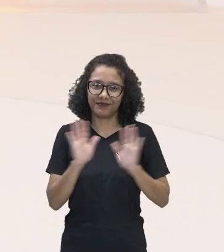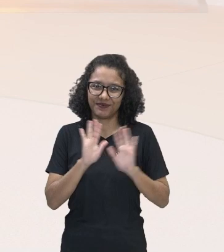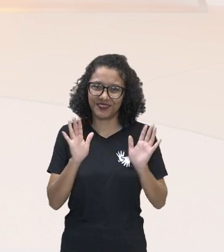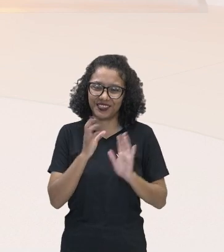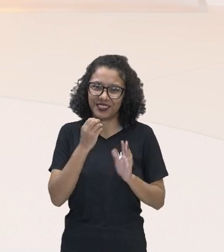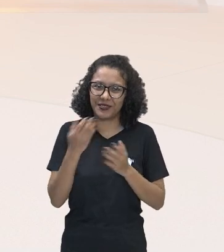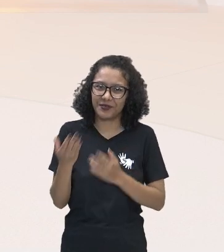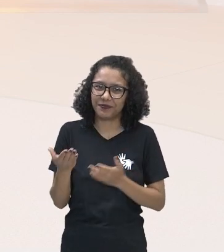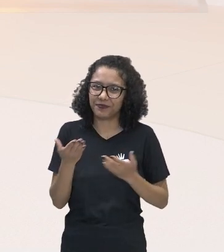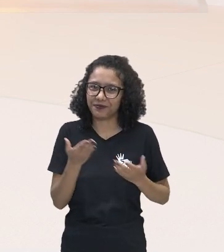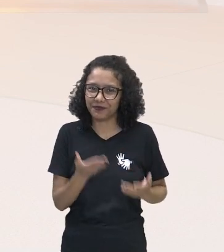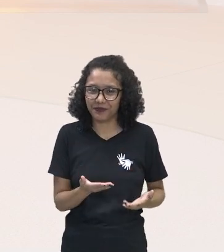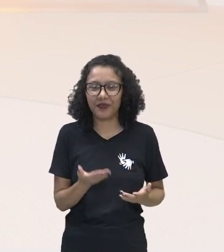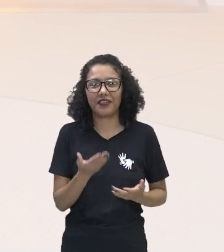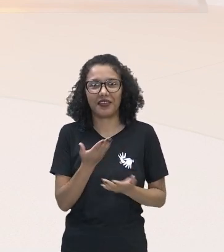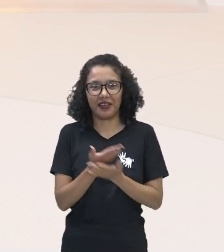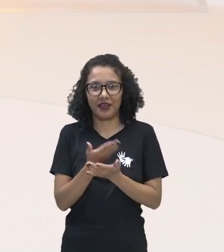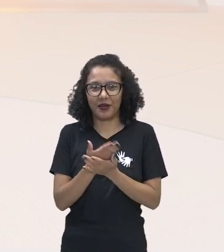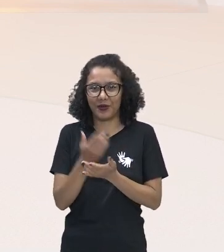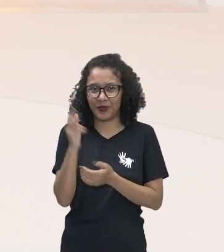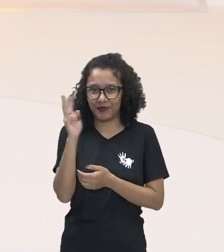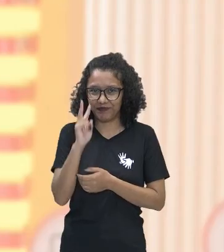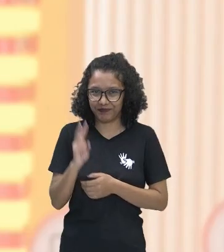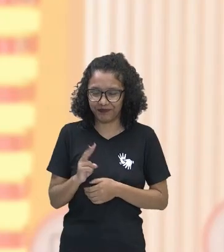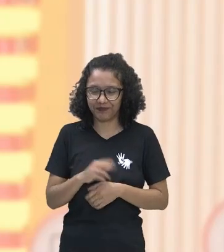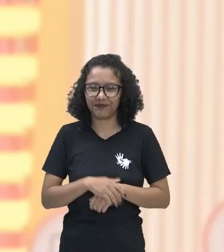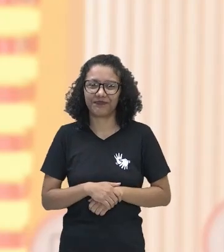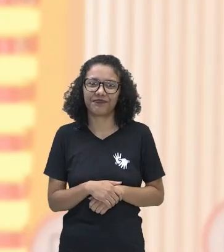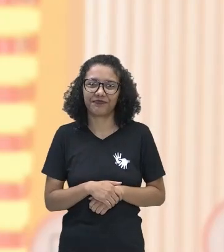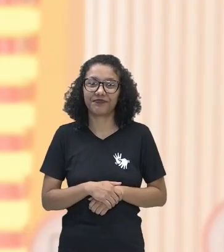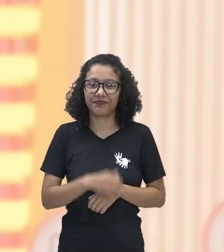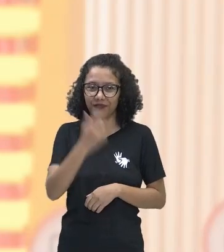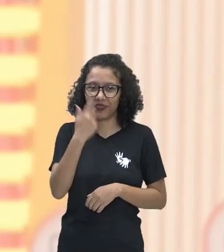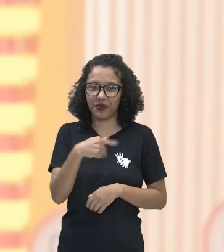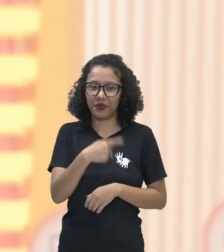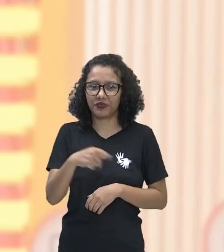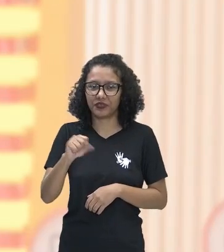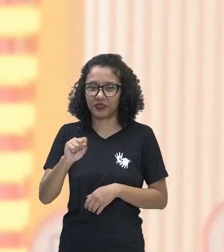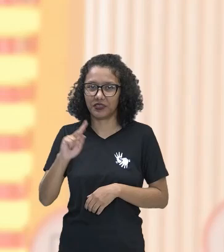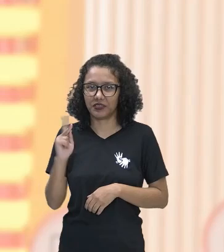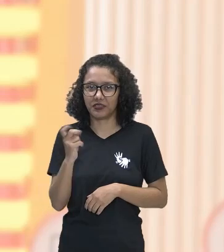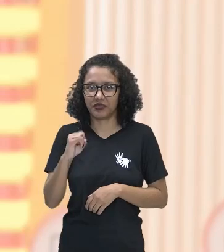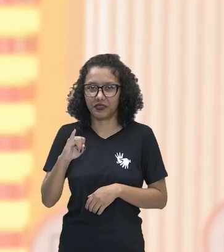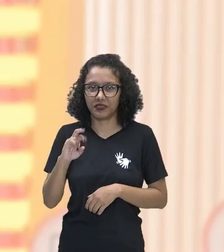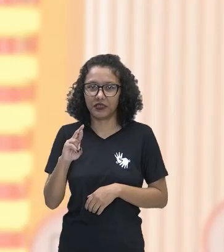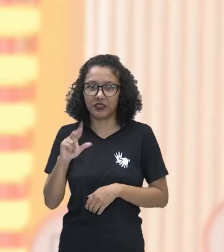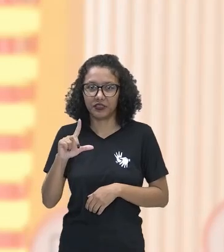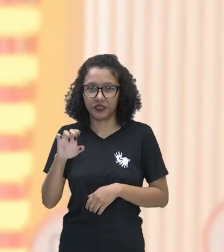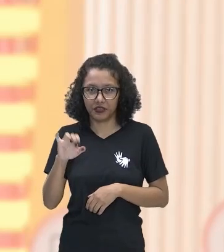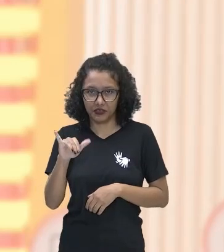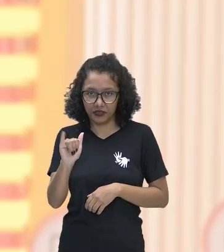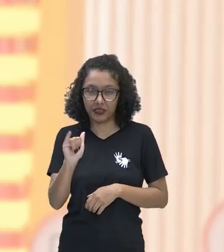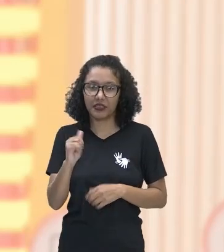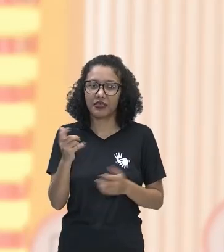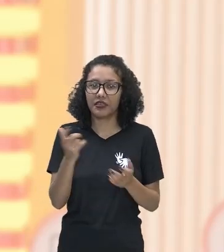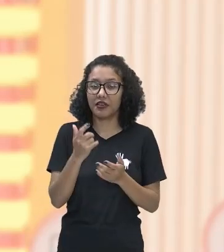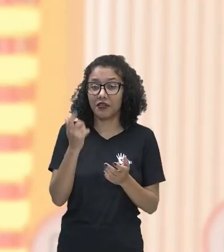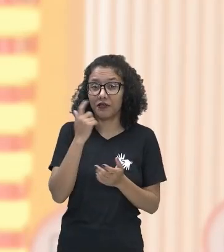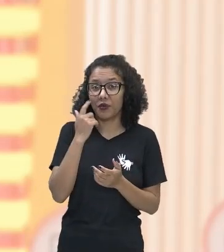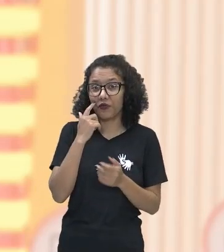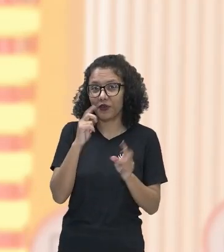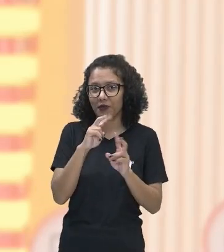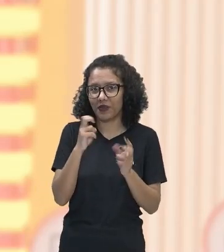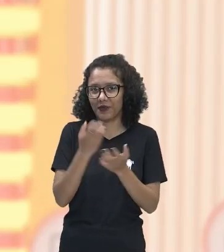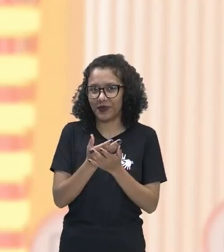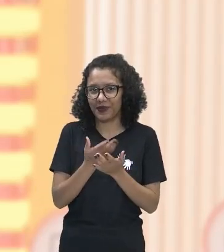todos, sejam muito bem-vindos à nossa aula de História. Eu sou a professora Shirley Botelho e convido vocês a conhecer o nosso objeto